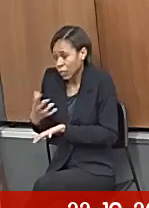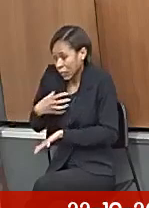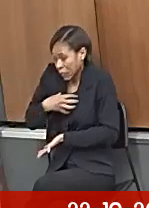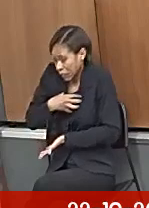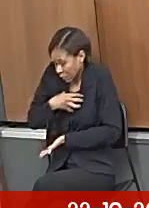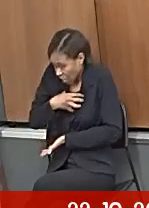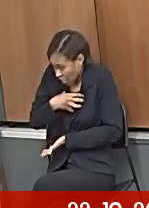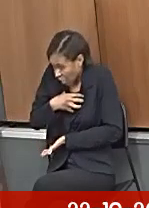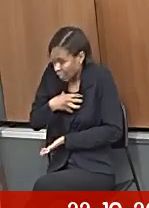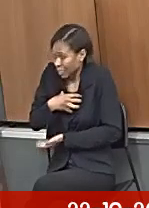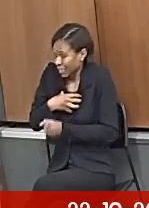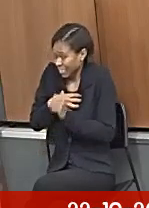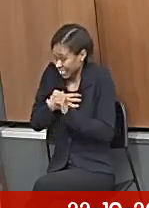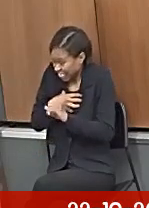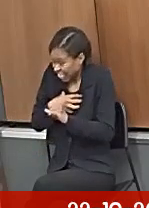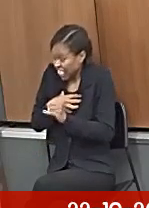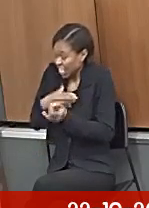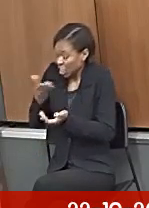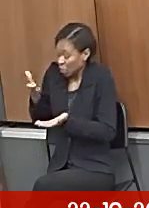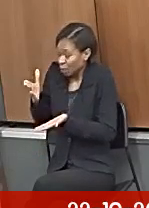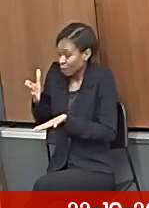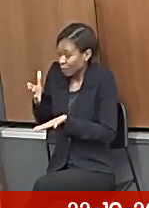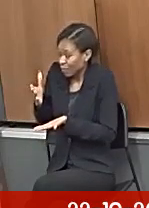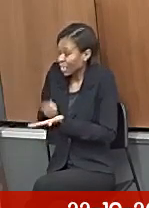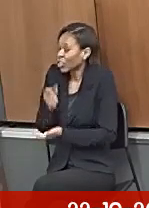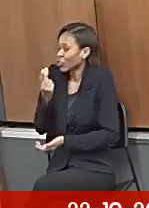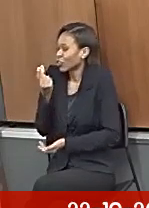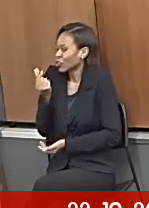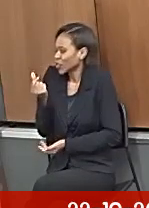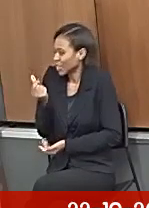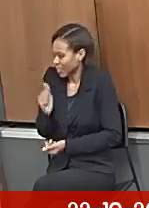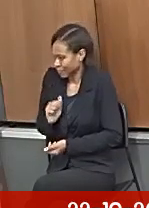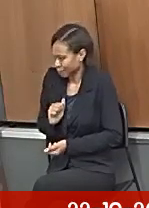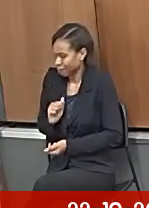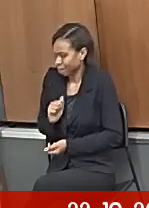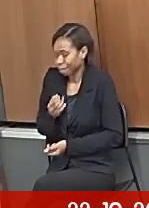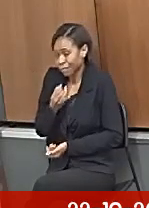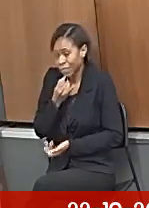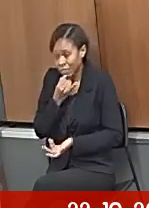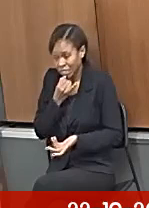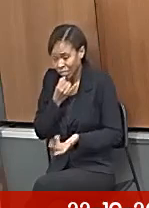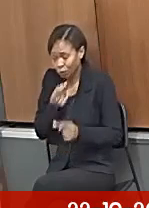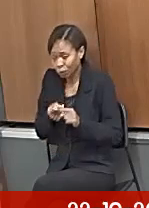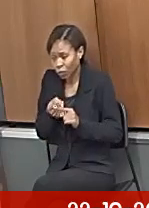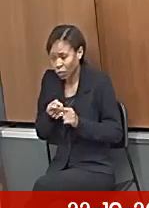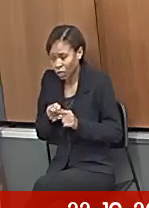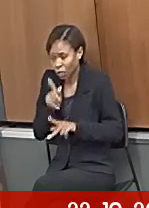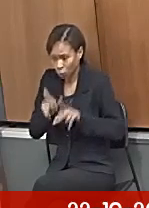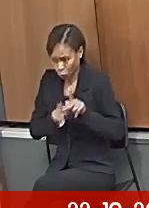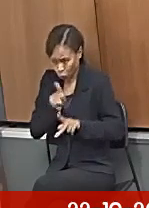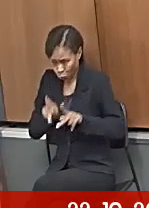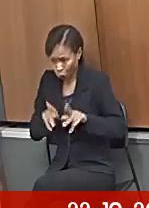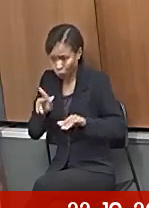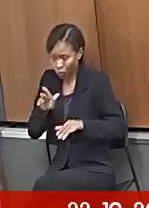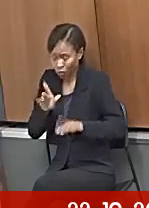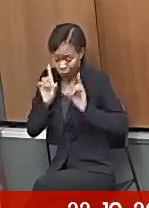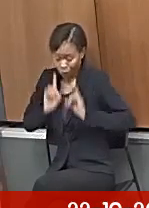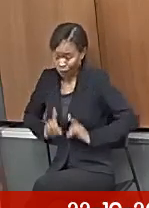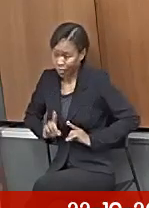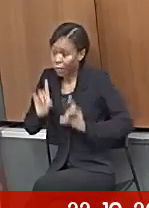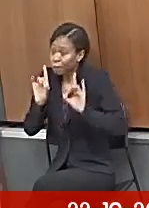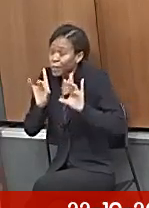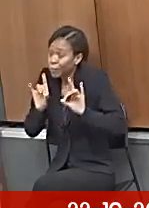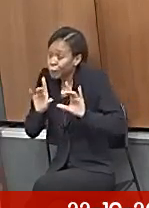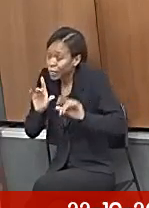bolso, quando faz cálculo. E é muito triste saber disso, porque as pessoas com deficiência, em especial as crianças,